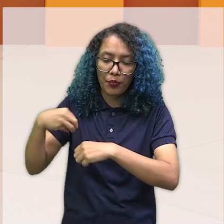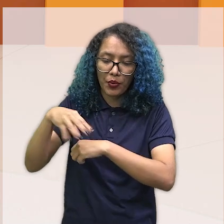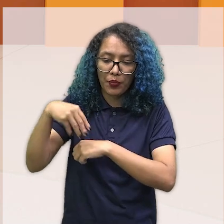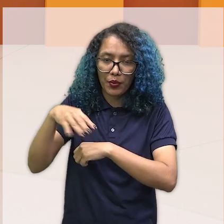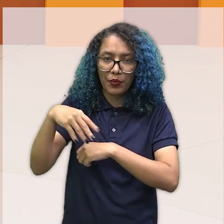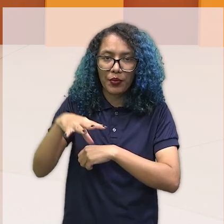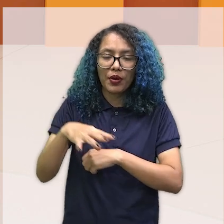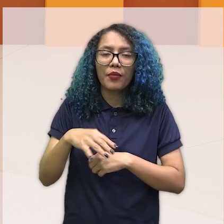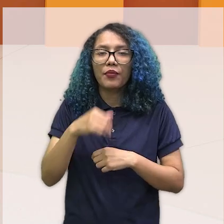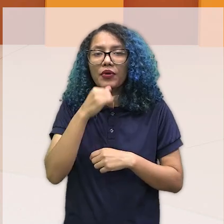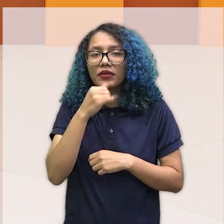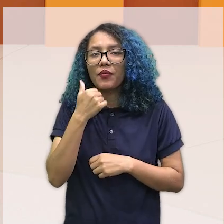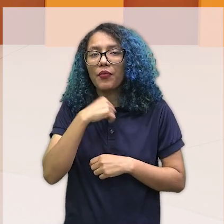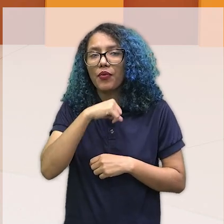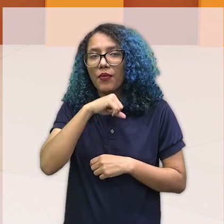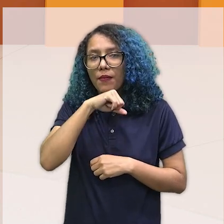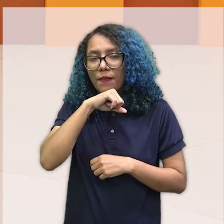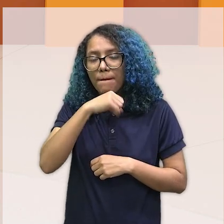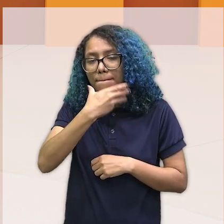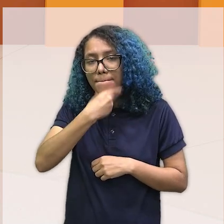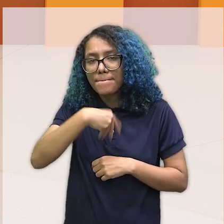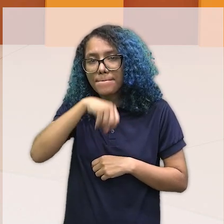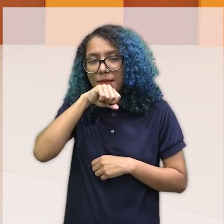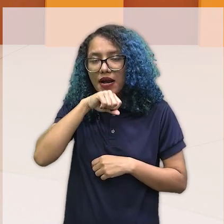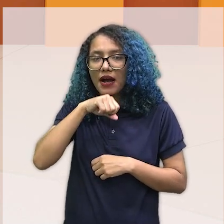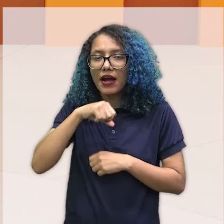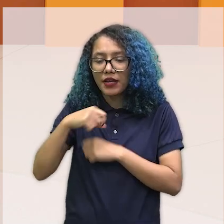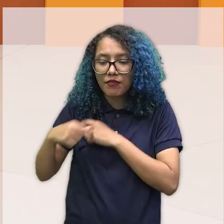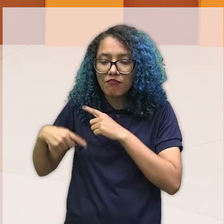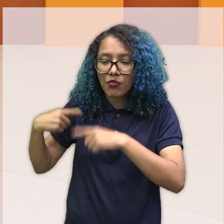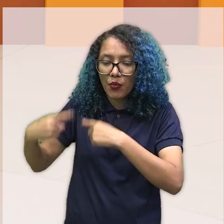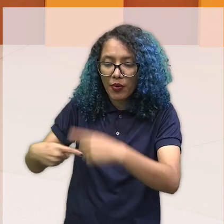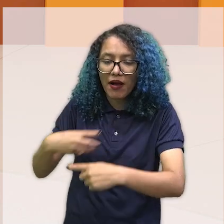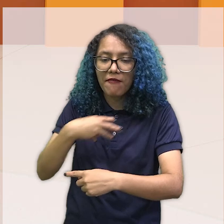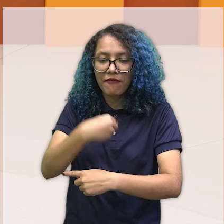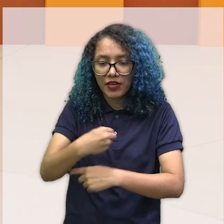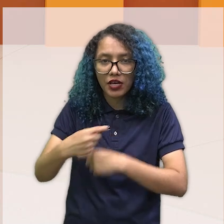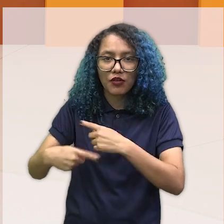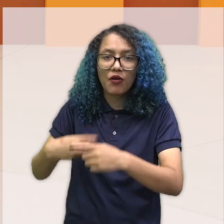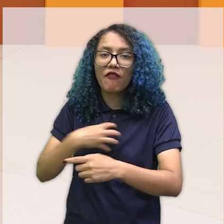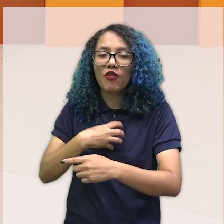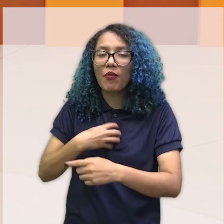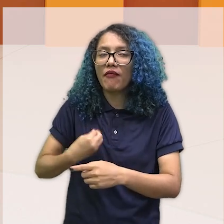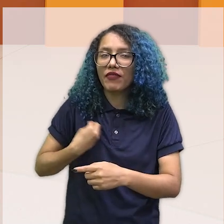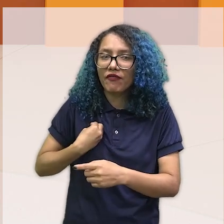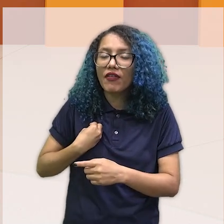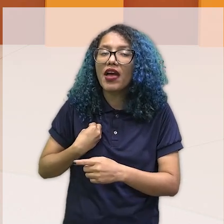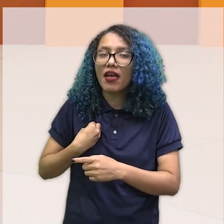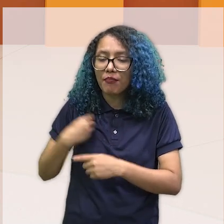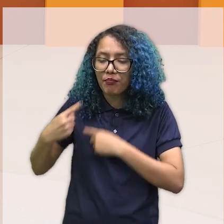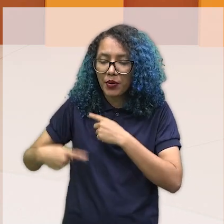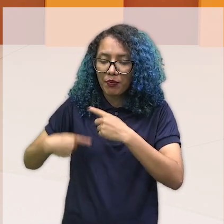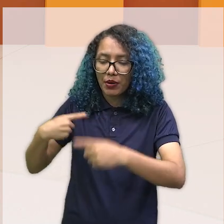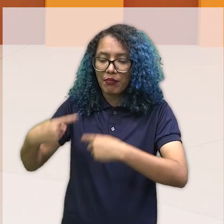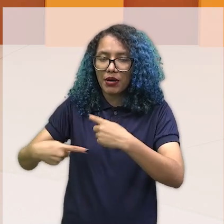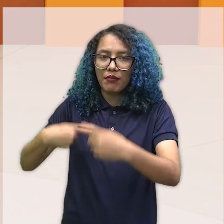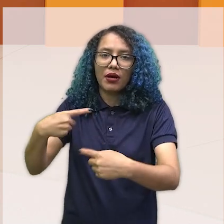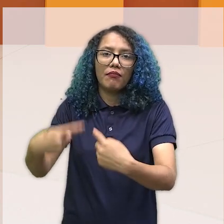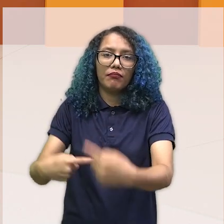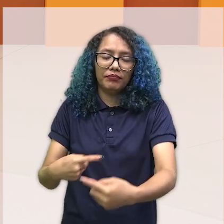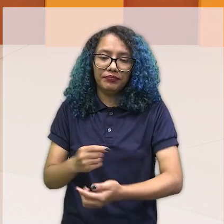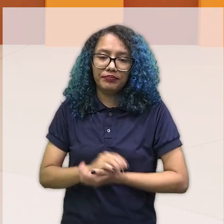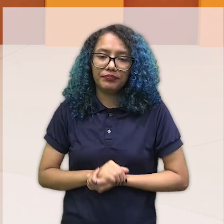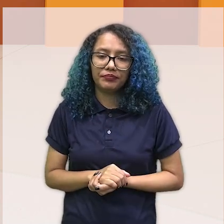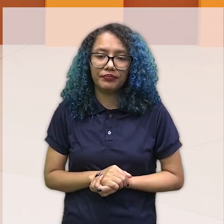passado, por exemplo, de pai para filho, o modo de vivência como as pessoas elas vivem, né? E que acaba